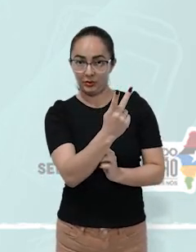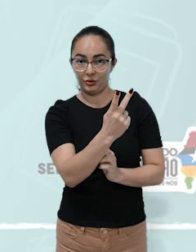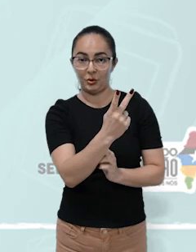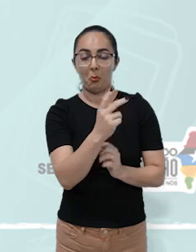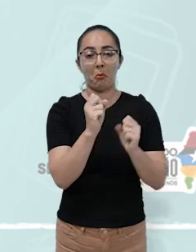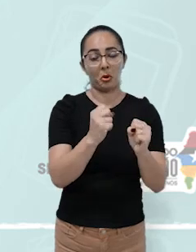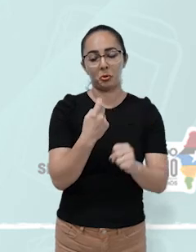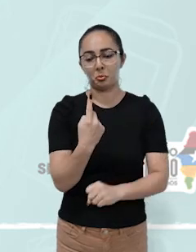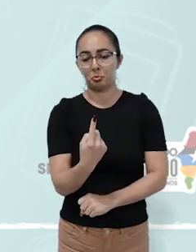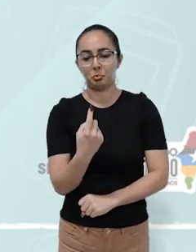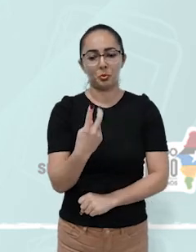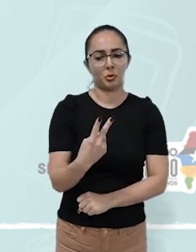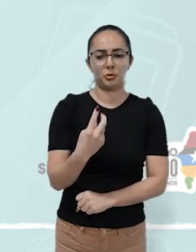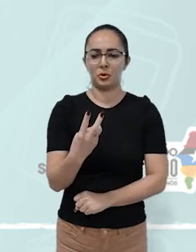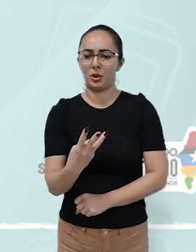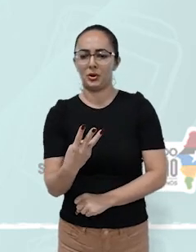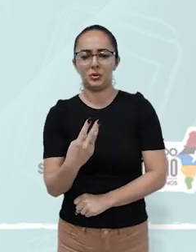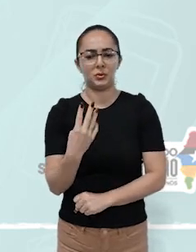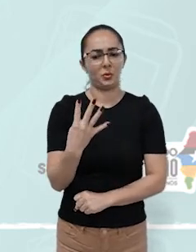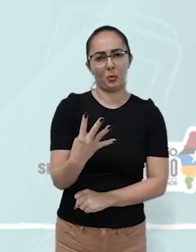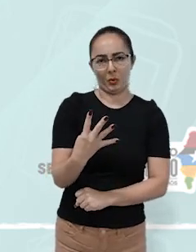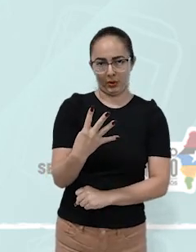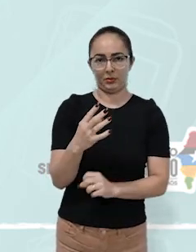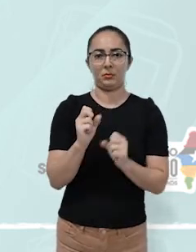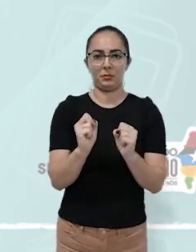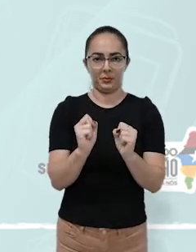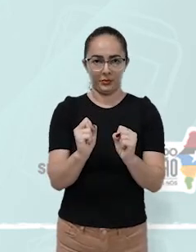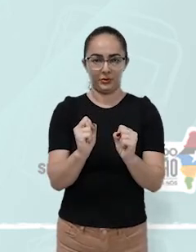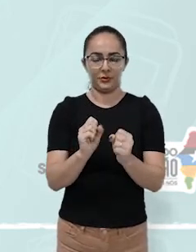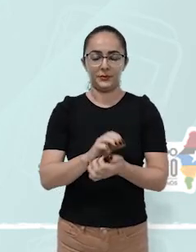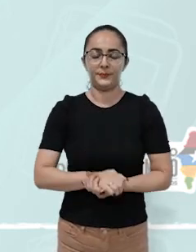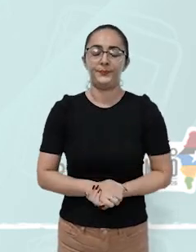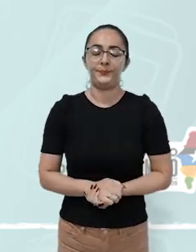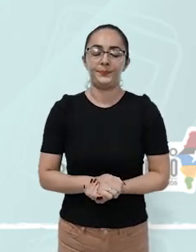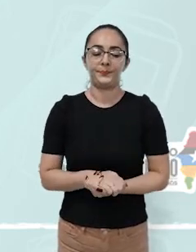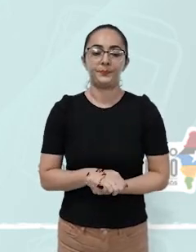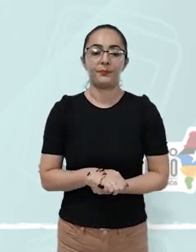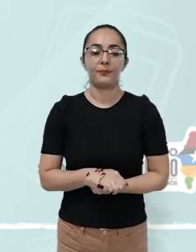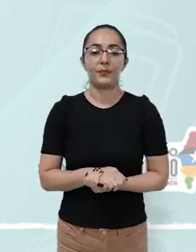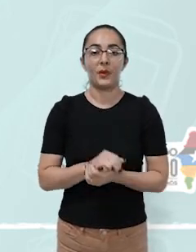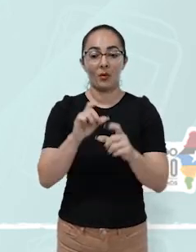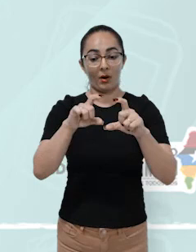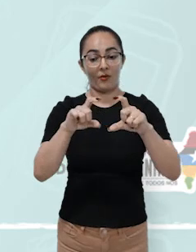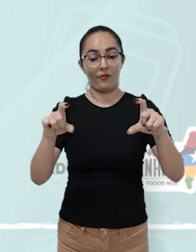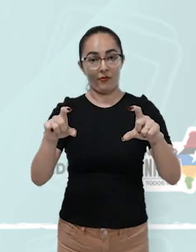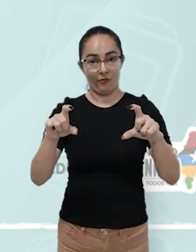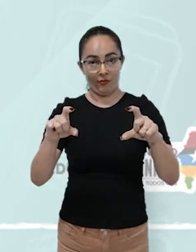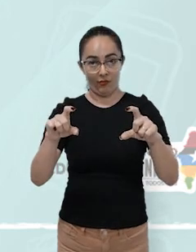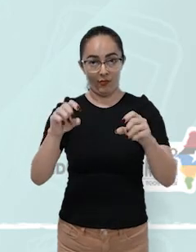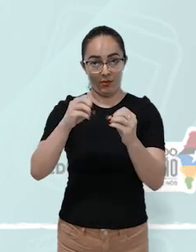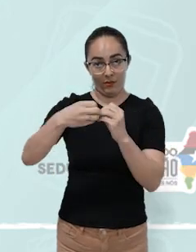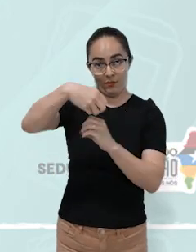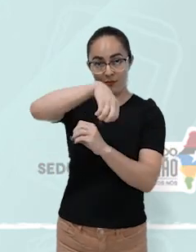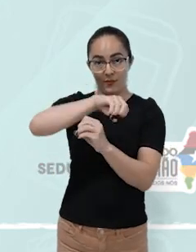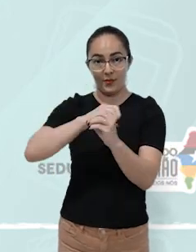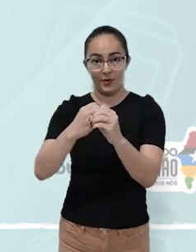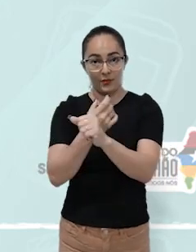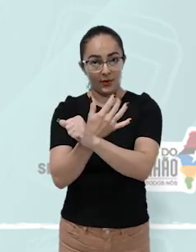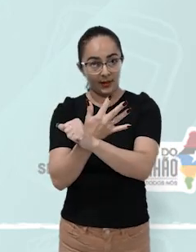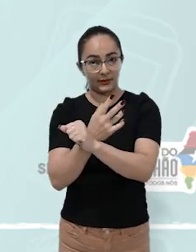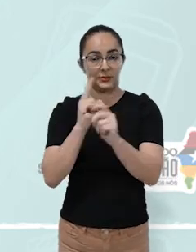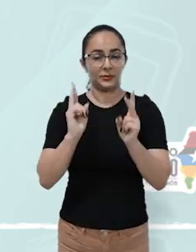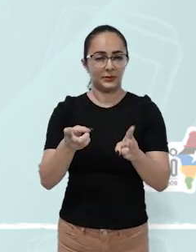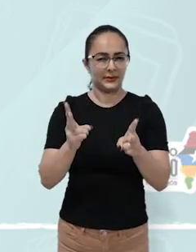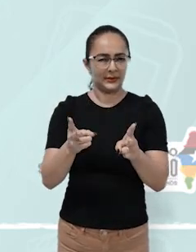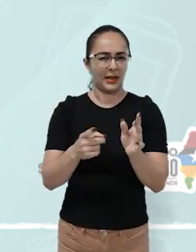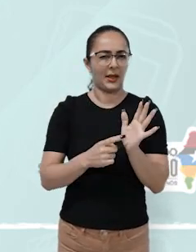pode ser 1, 2, 3 ou 4 hidrogênios. Então, a fórmula molecular de um ácido sempre apresentará